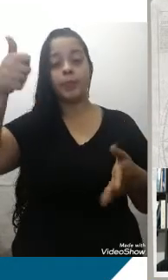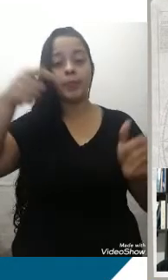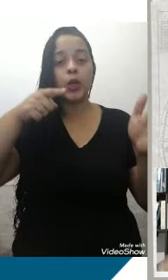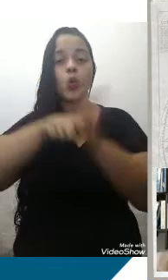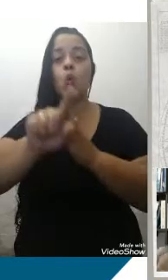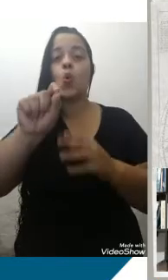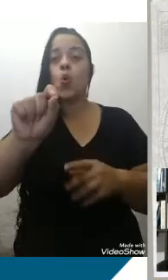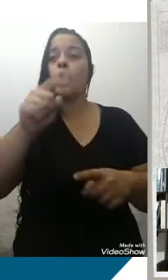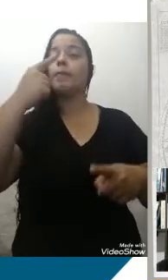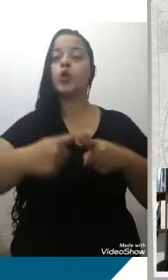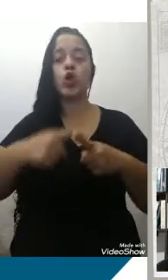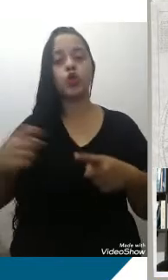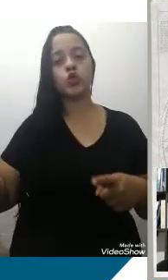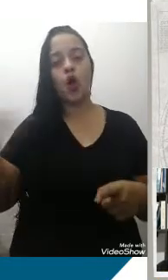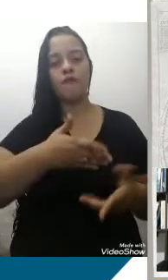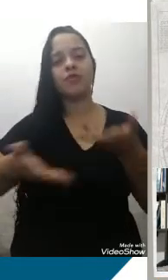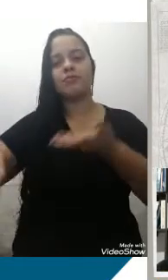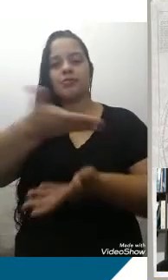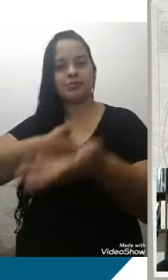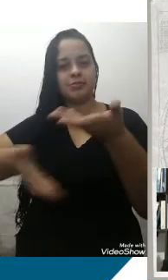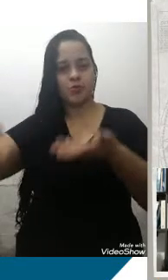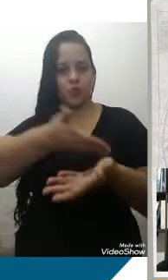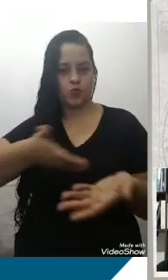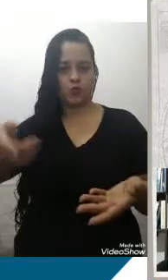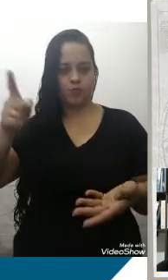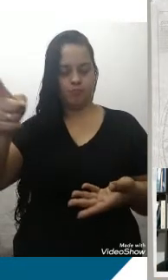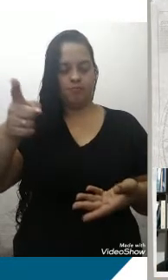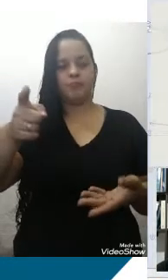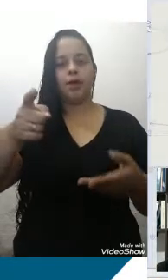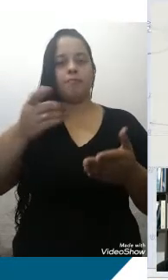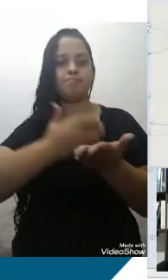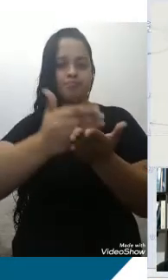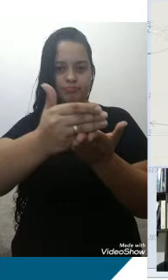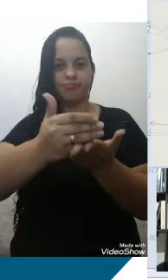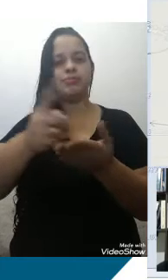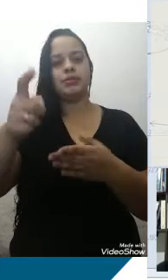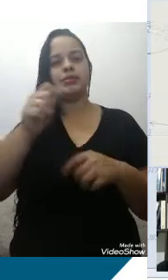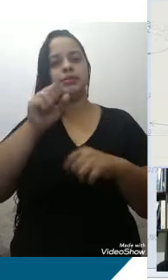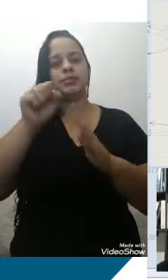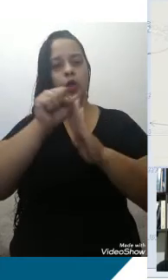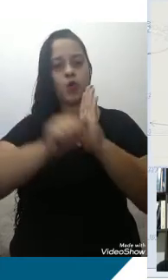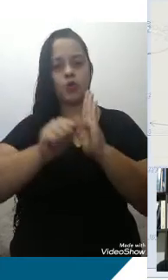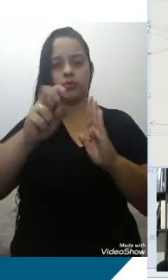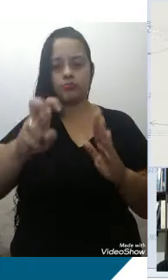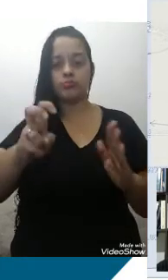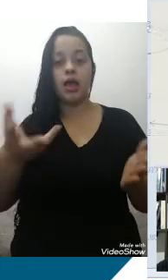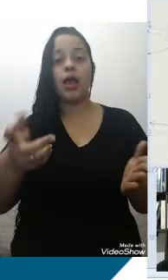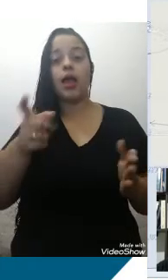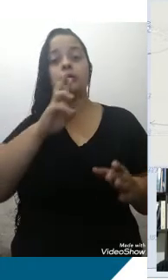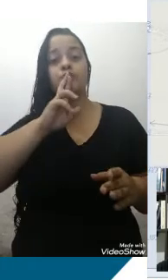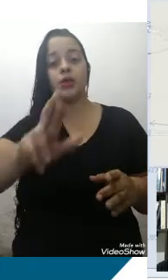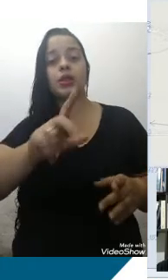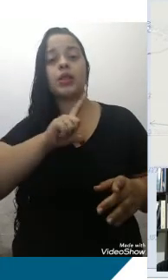por que novas relações entre esses povos ali a partir do século XV? E a resposta está justamente no processo de